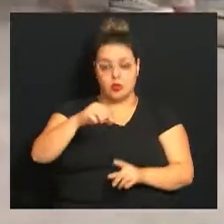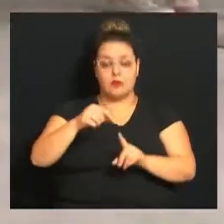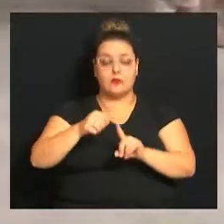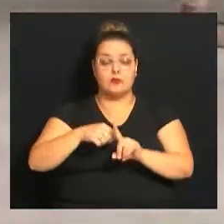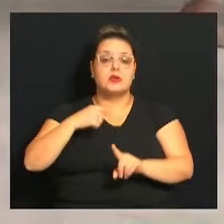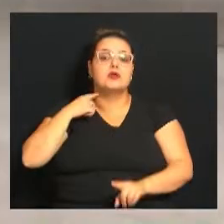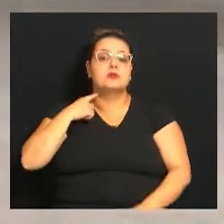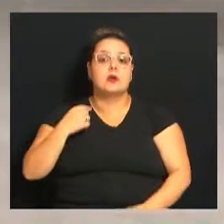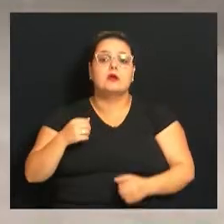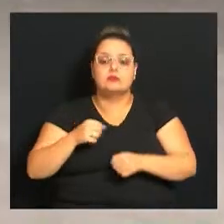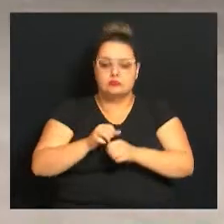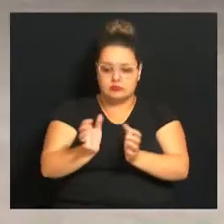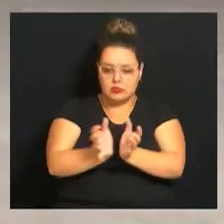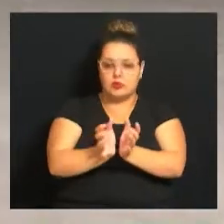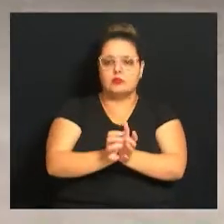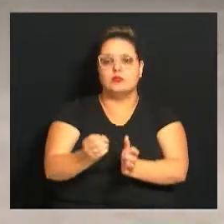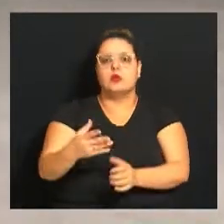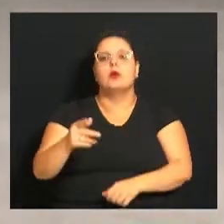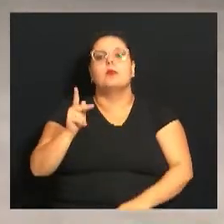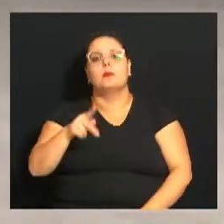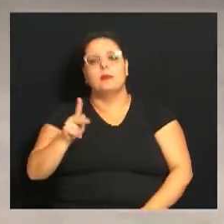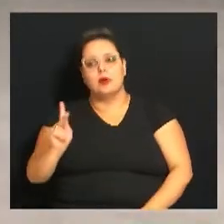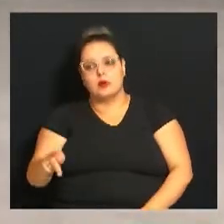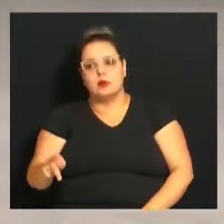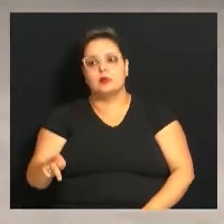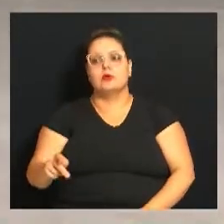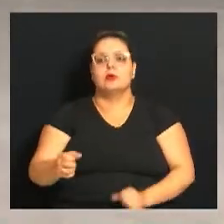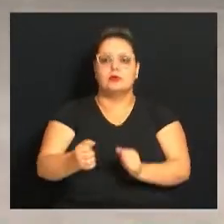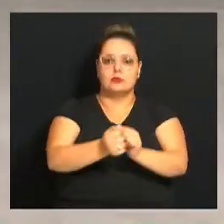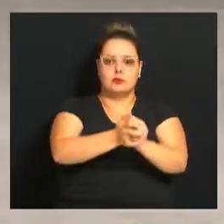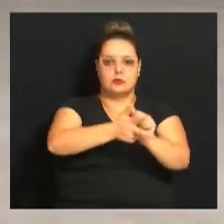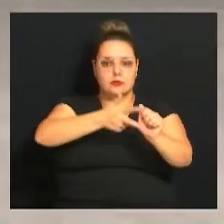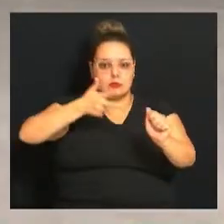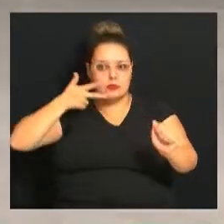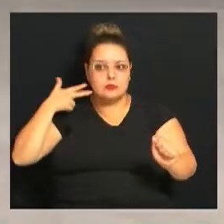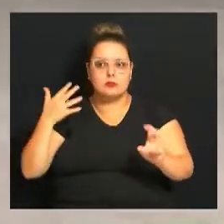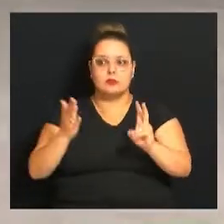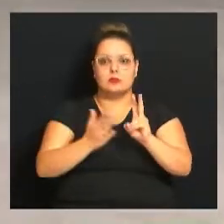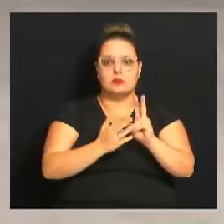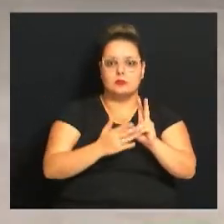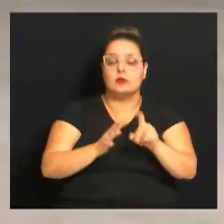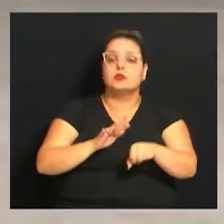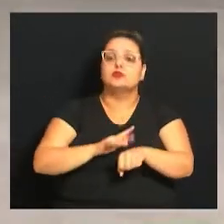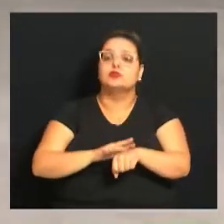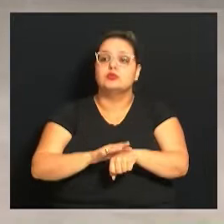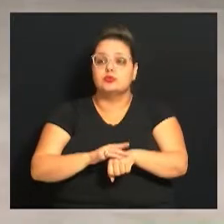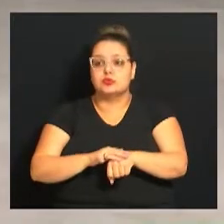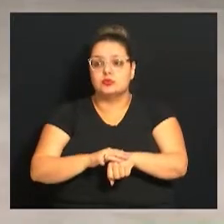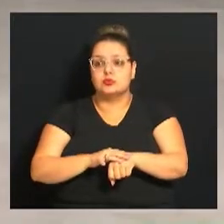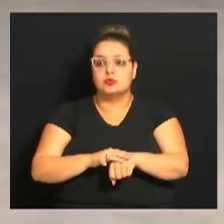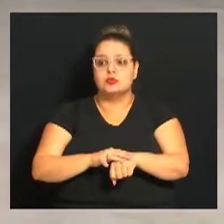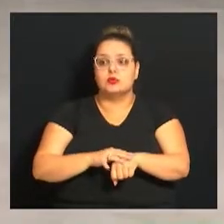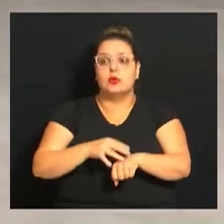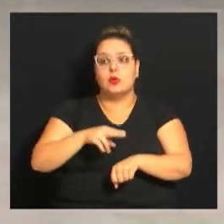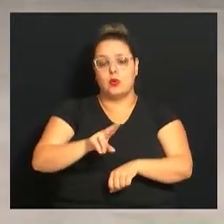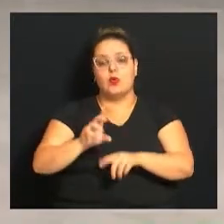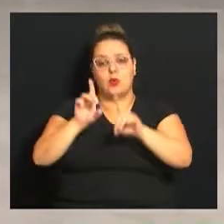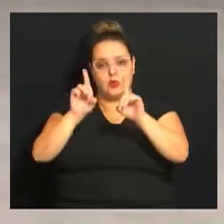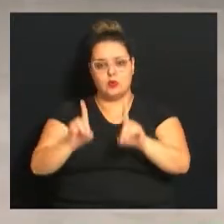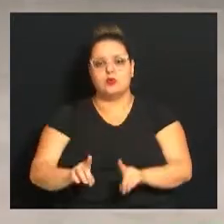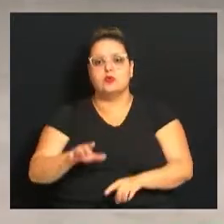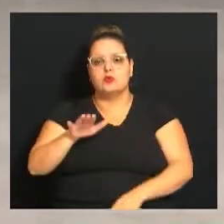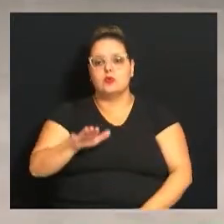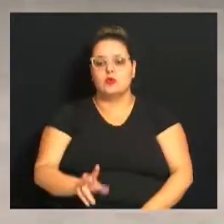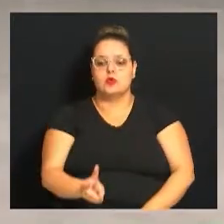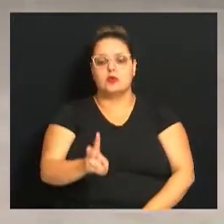ser imunizado, são professores, indígenas e pessoas com comorbidades e ou com deficiência permanente. No